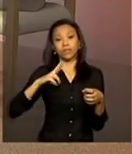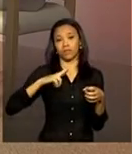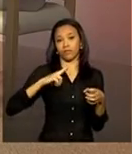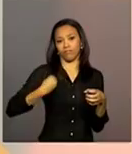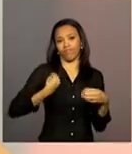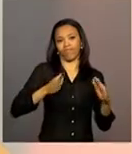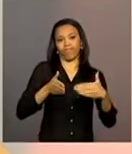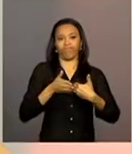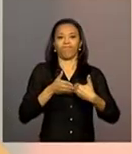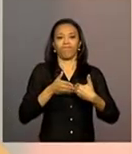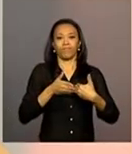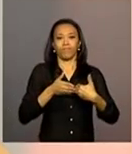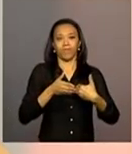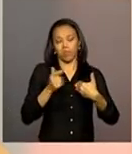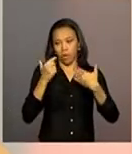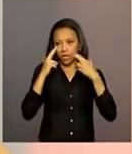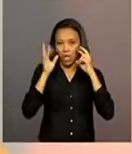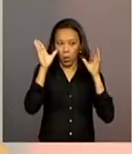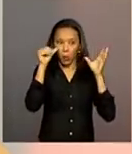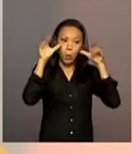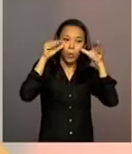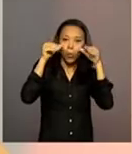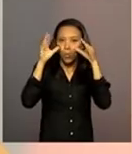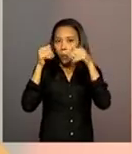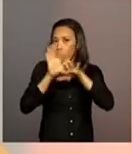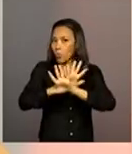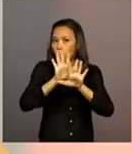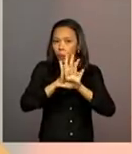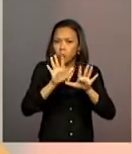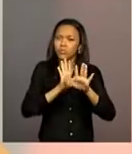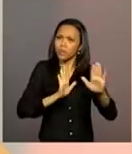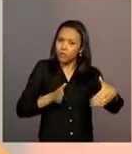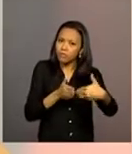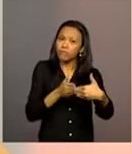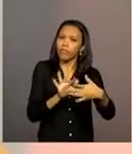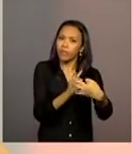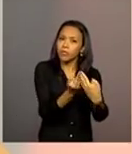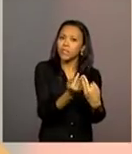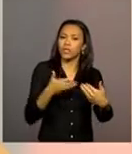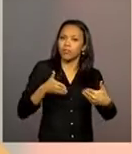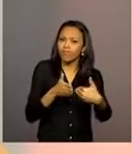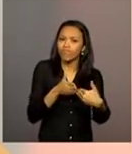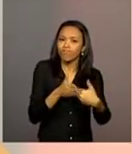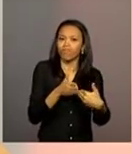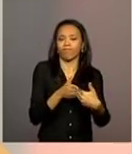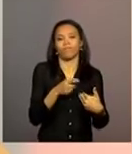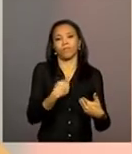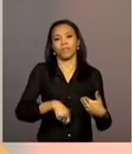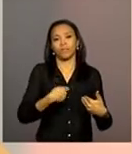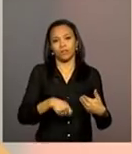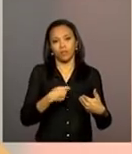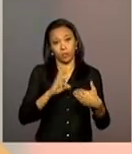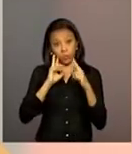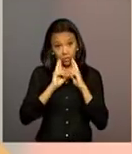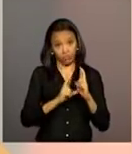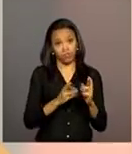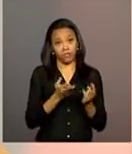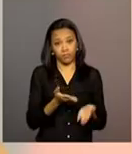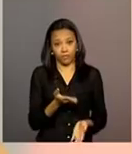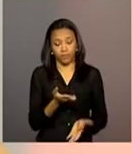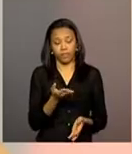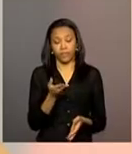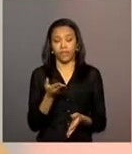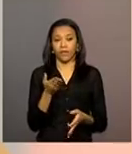né esse sigilo que o trato com as famílias com os indivíduos requer né o respeito a isso